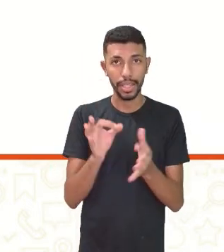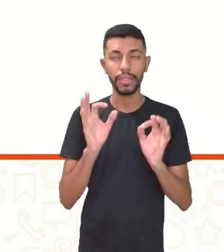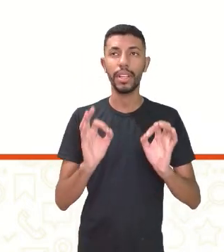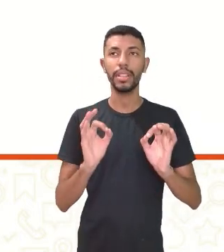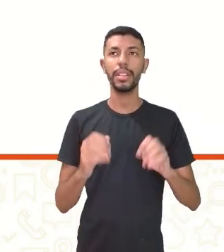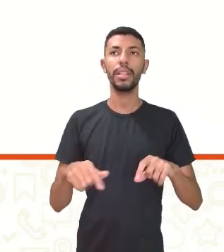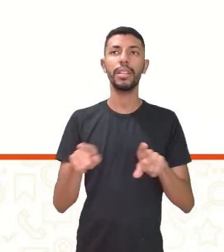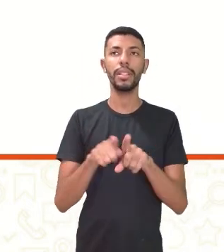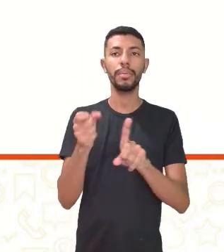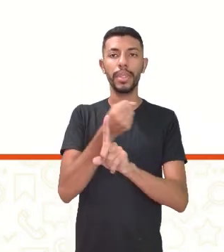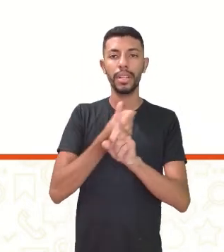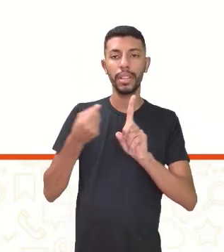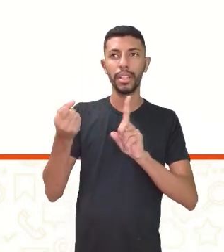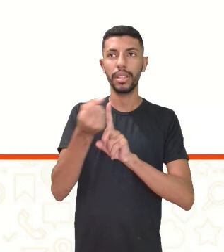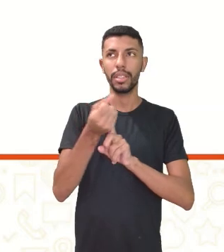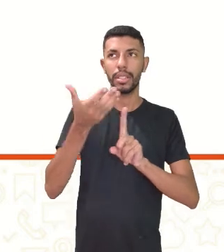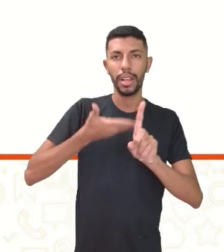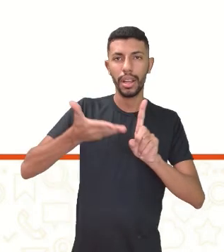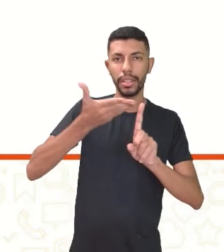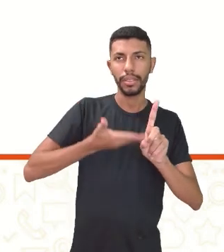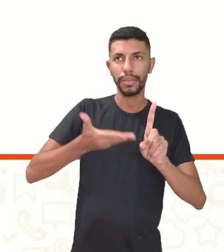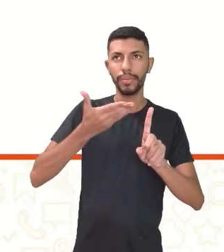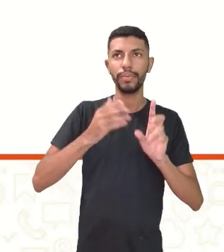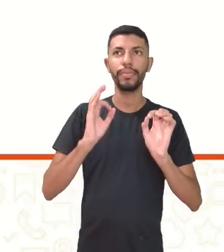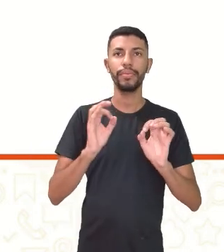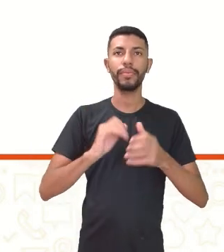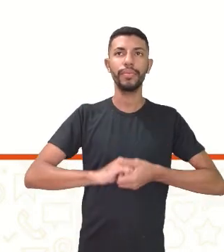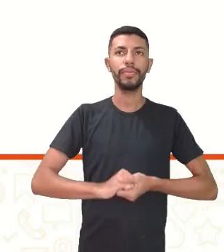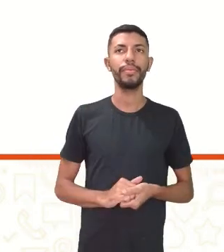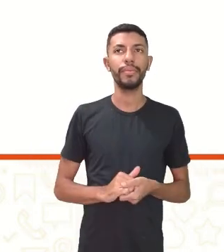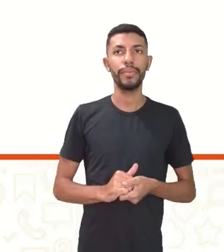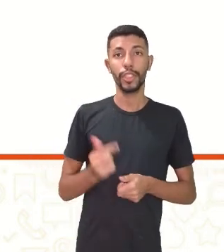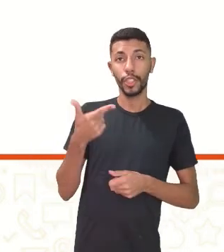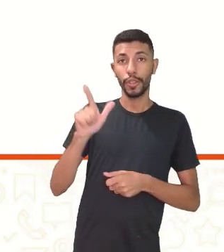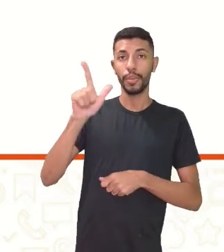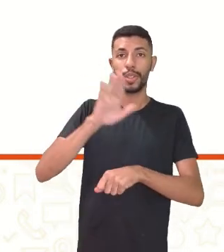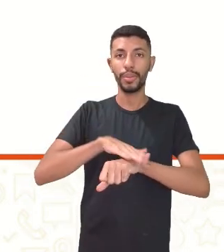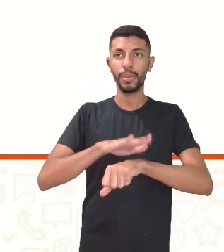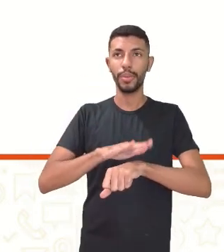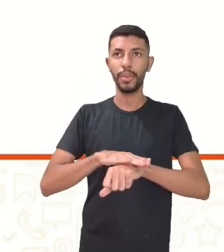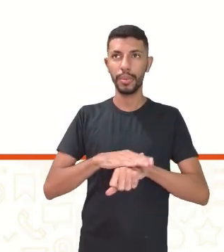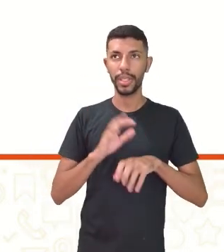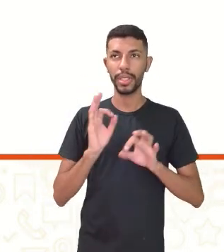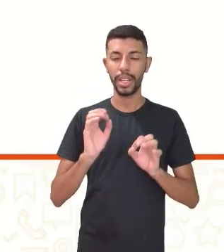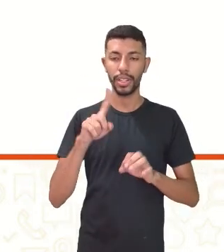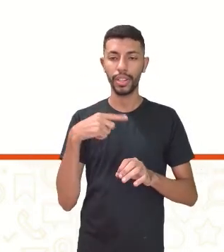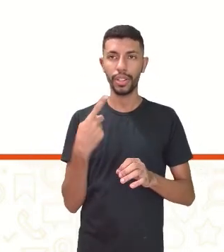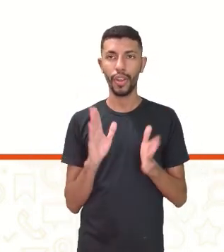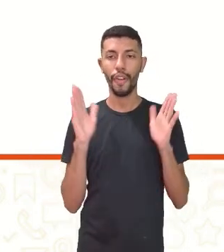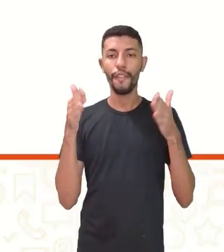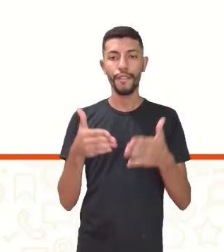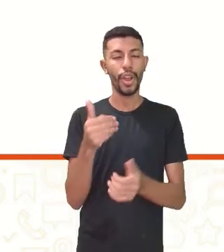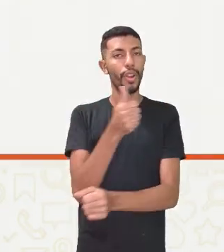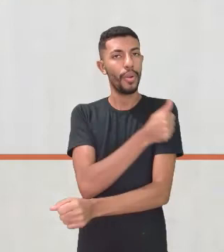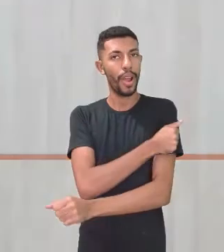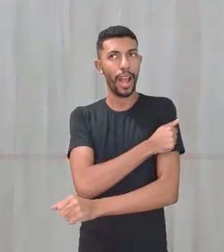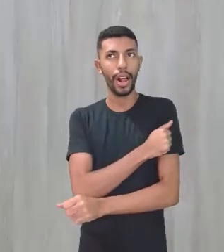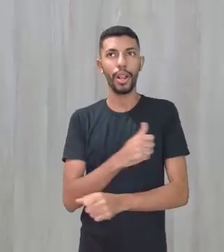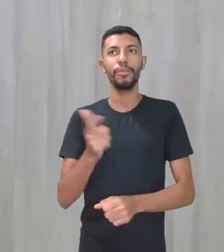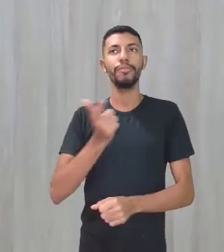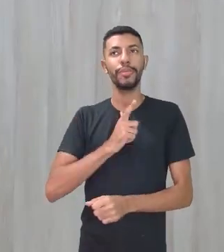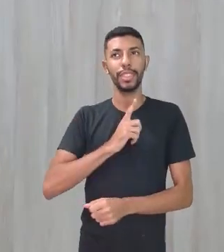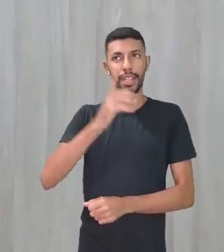assertividade e socialização. No nosso próximo momento, vamos estar falando desse mesmo estudante com